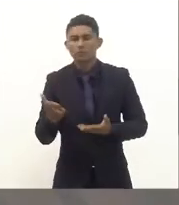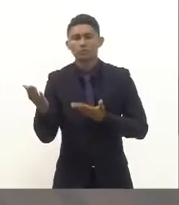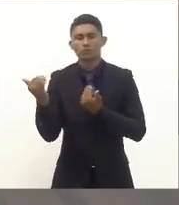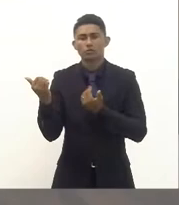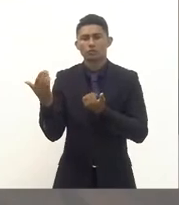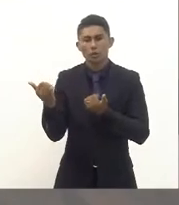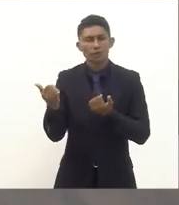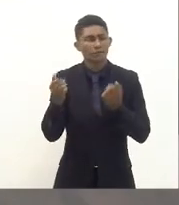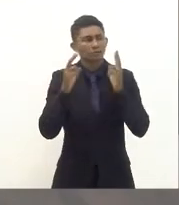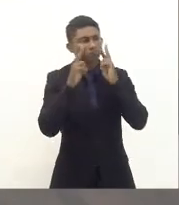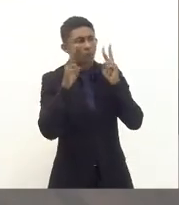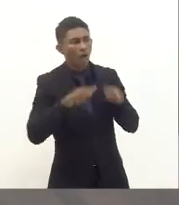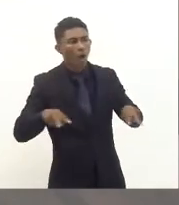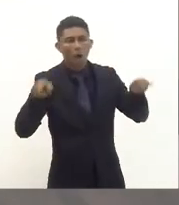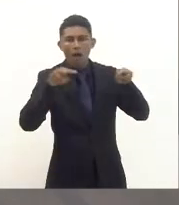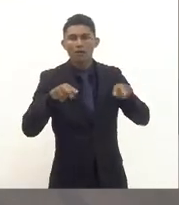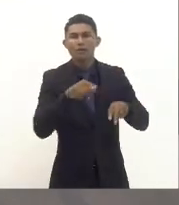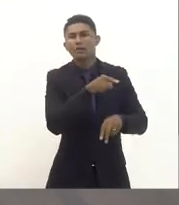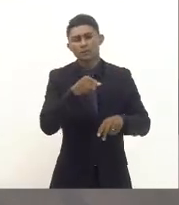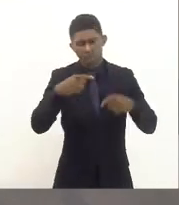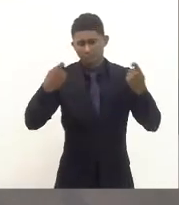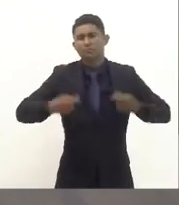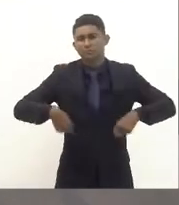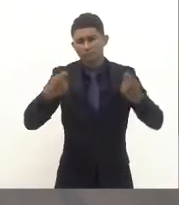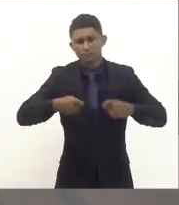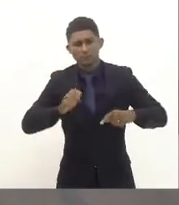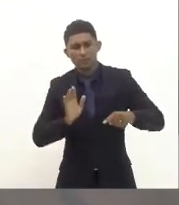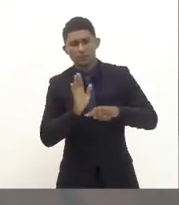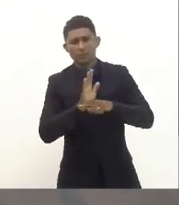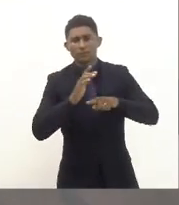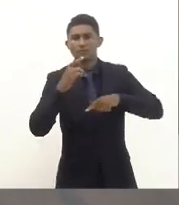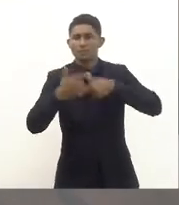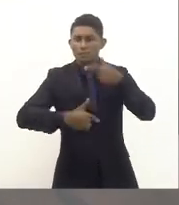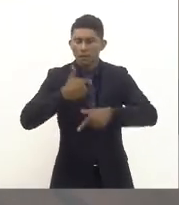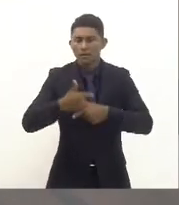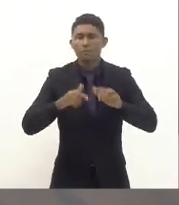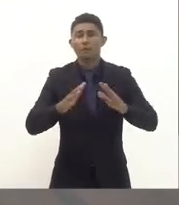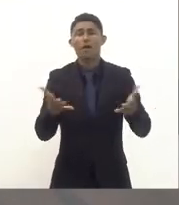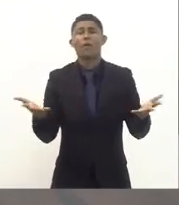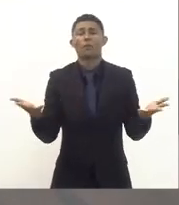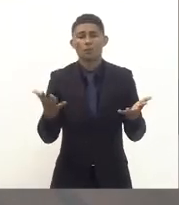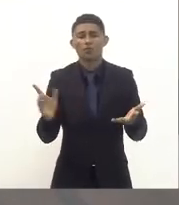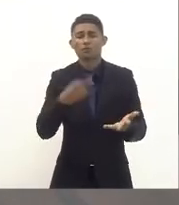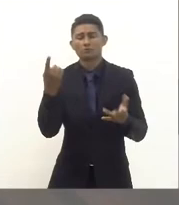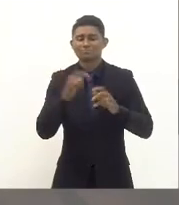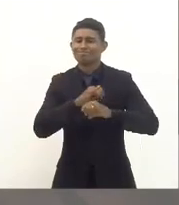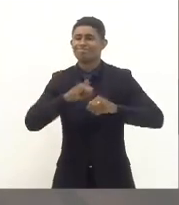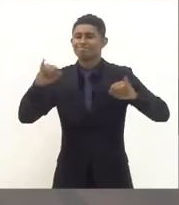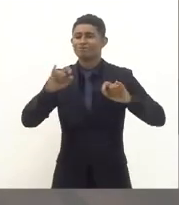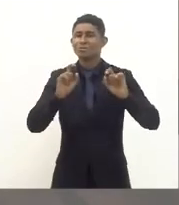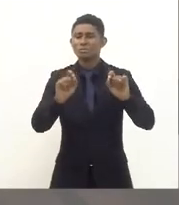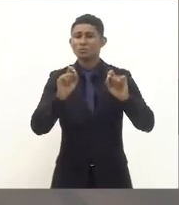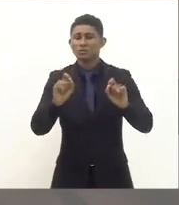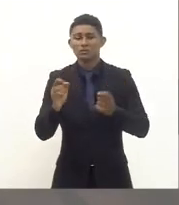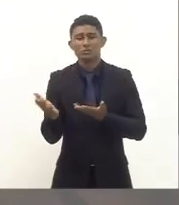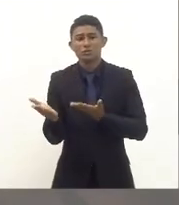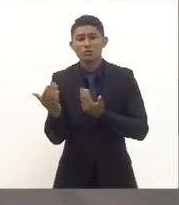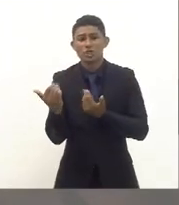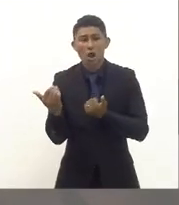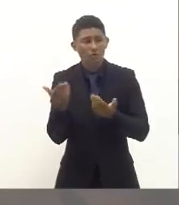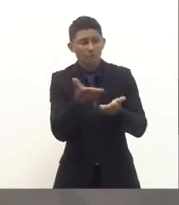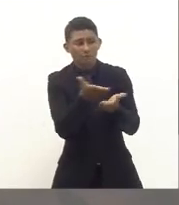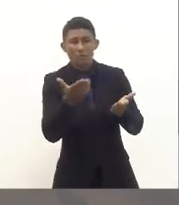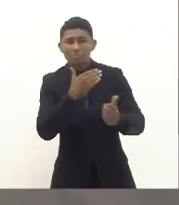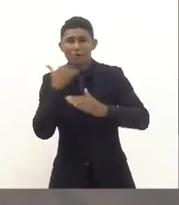potência que precisa de oportunidade é mas hoje chamamos a atenção de que o genocídio da Juventude negra